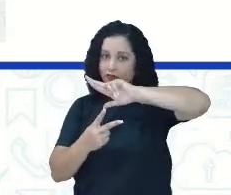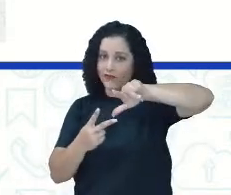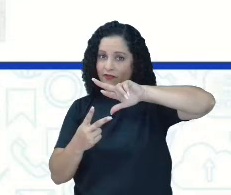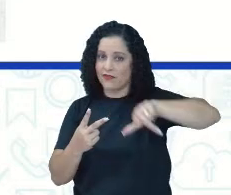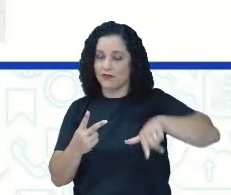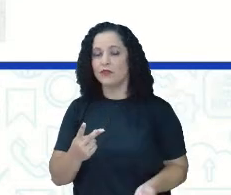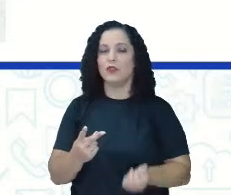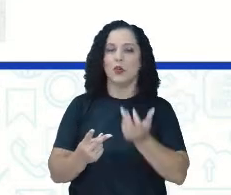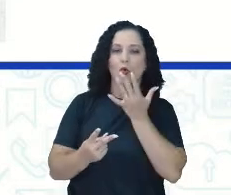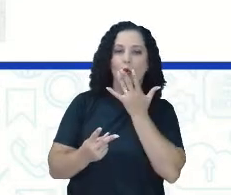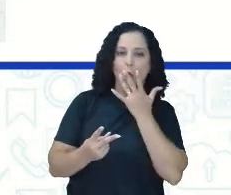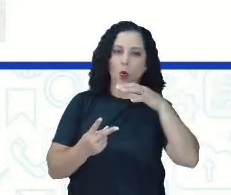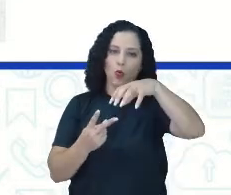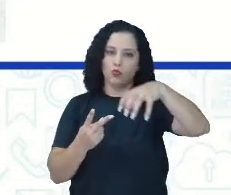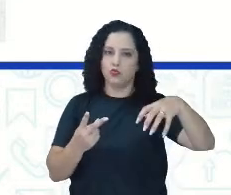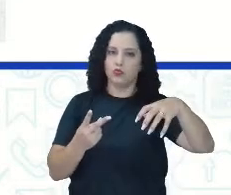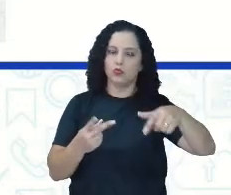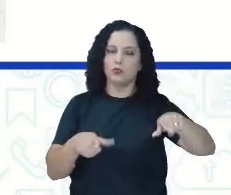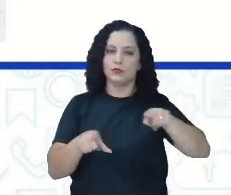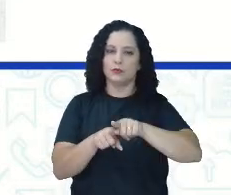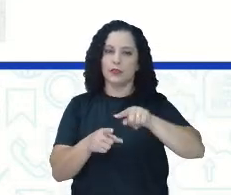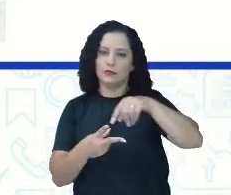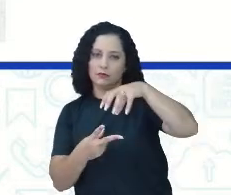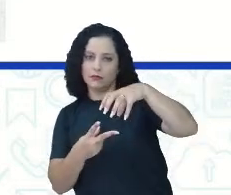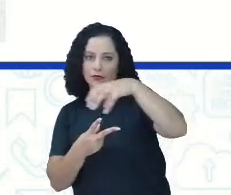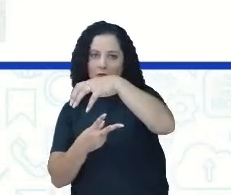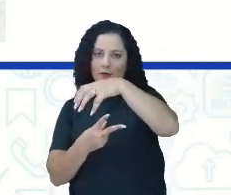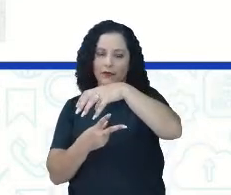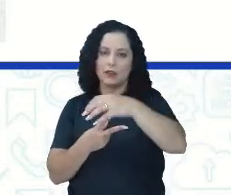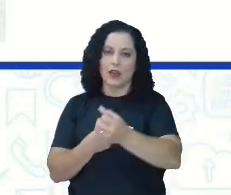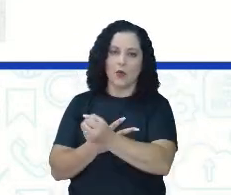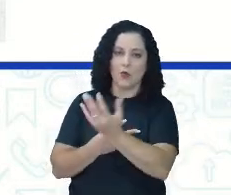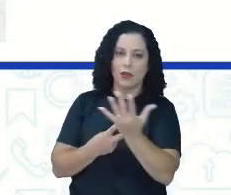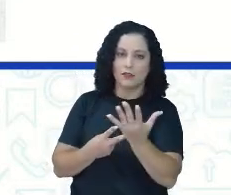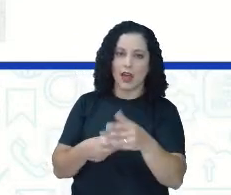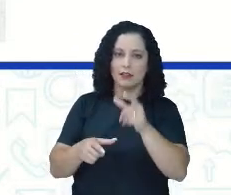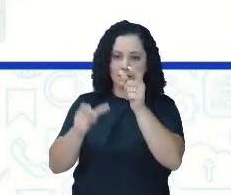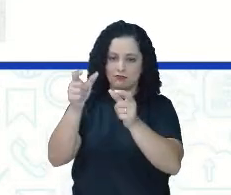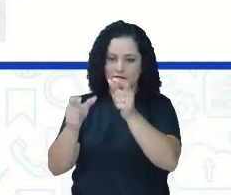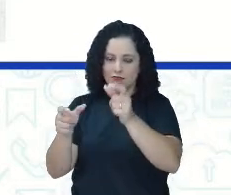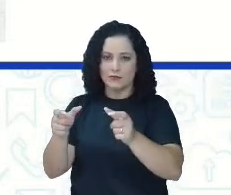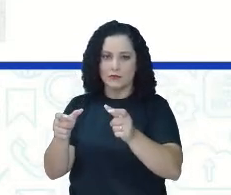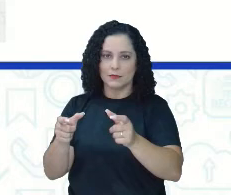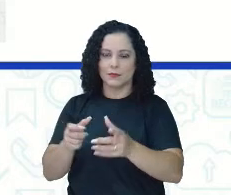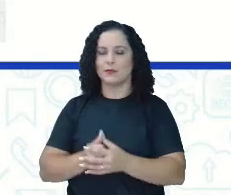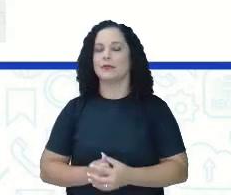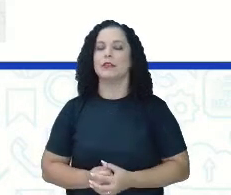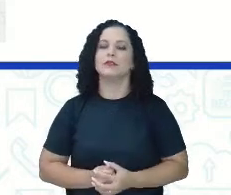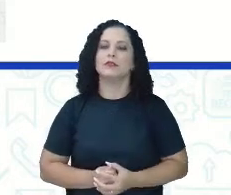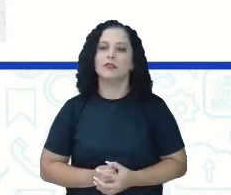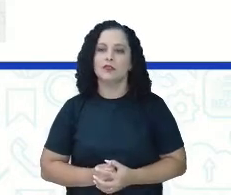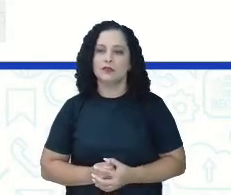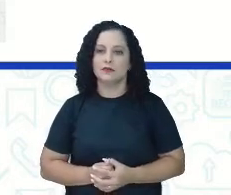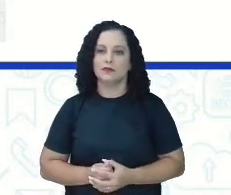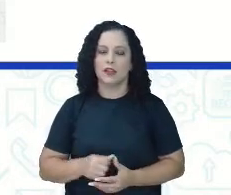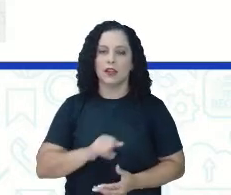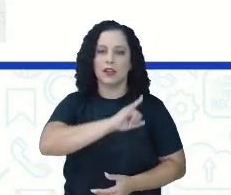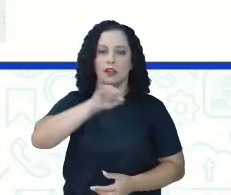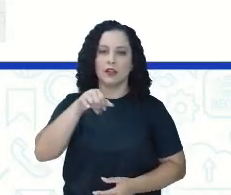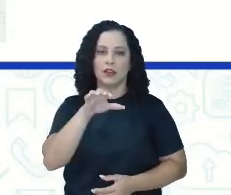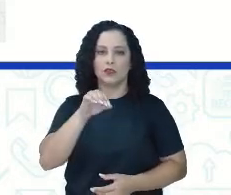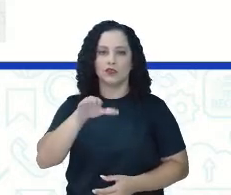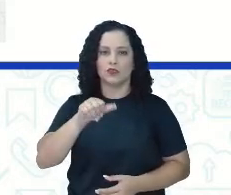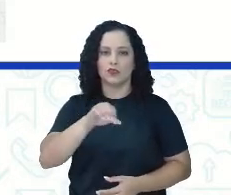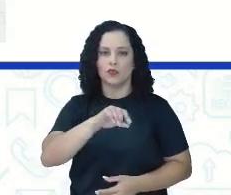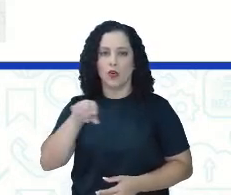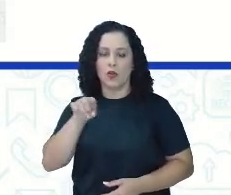cor por cor e depois verificando a quantidade de peça através da multiplicação, acredito eu, né? João disse assim, eu só contei